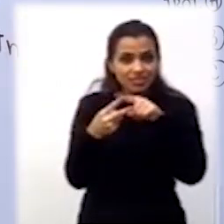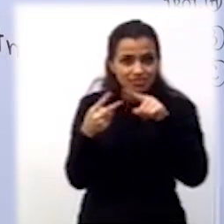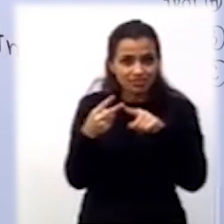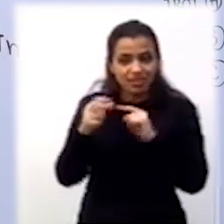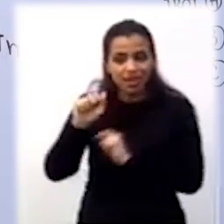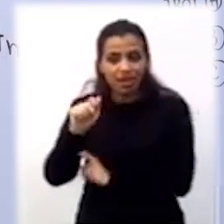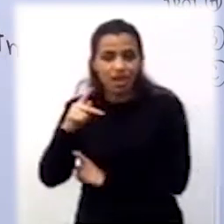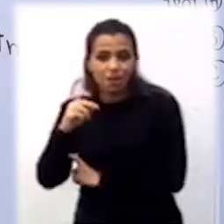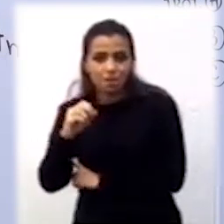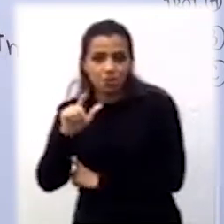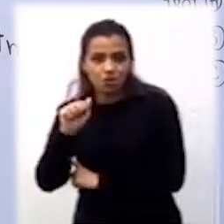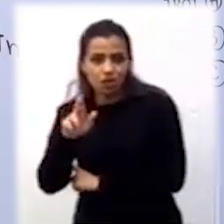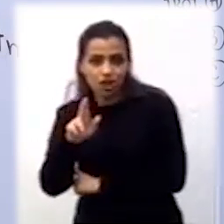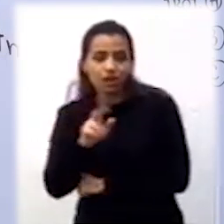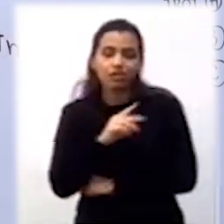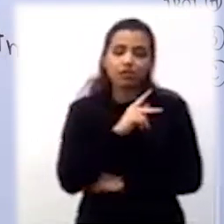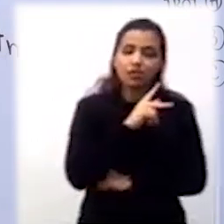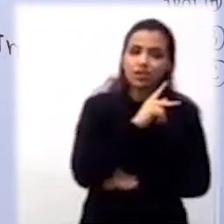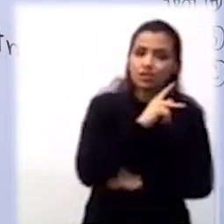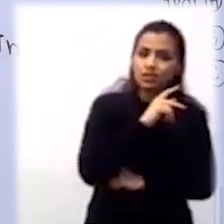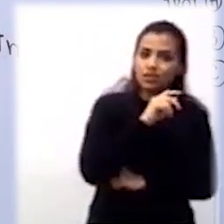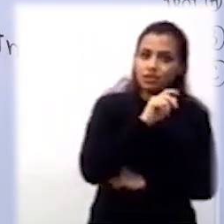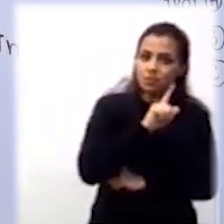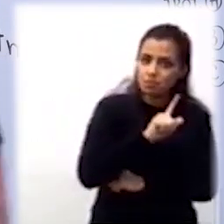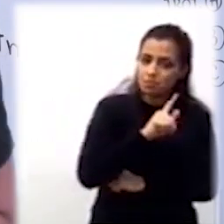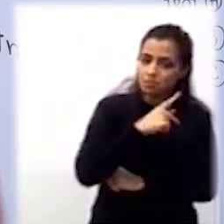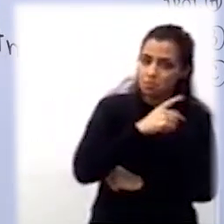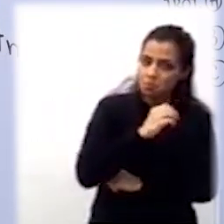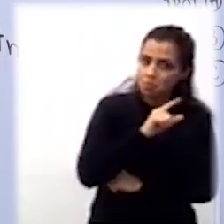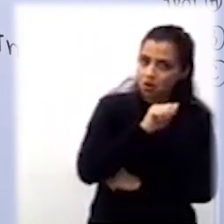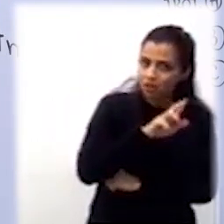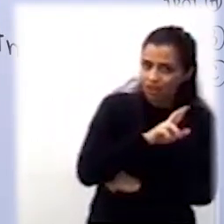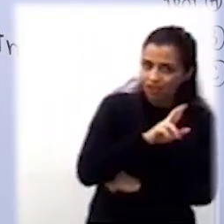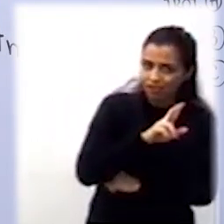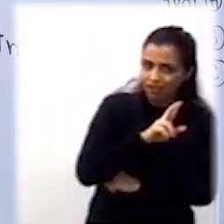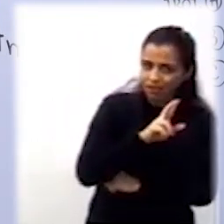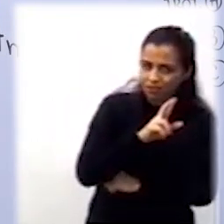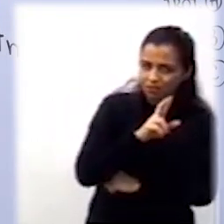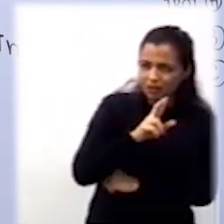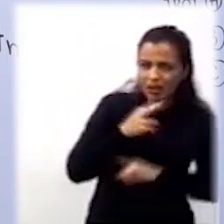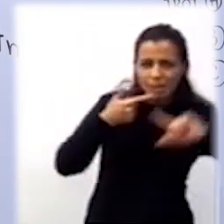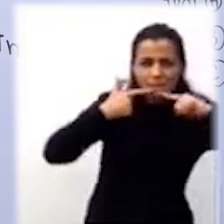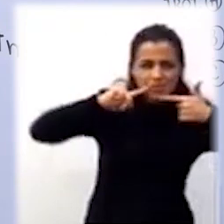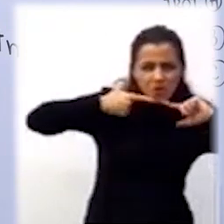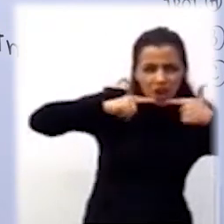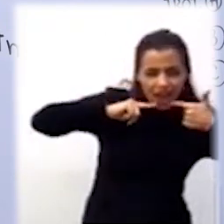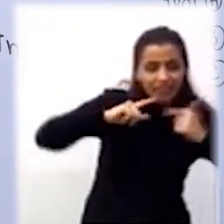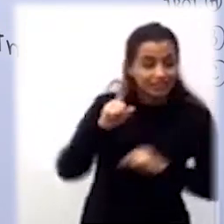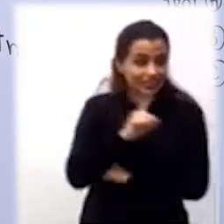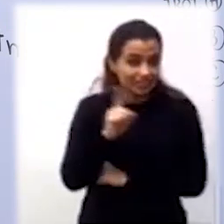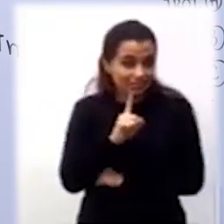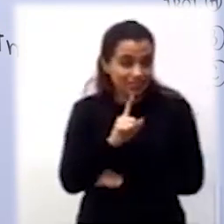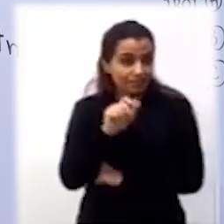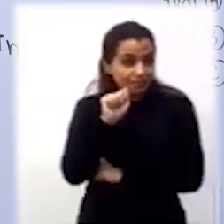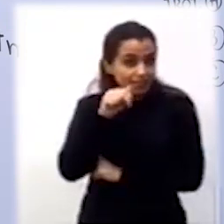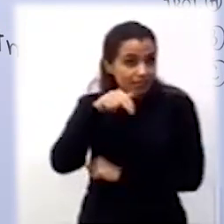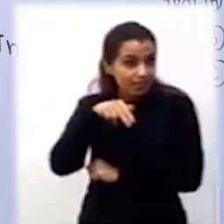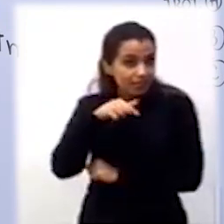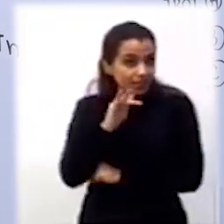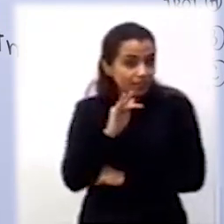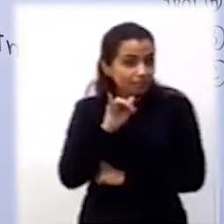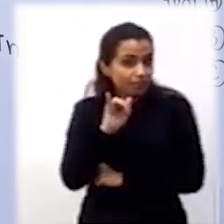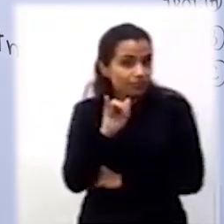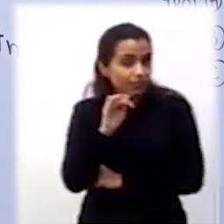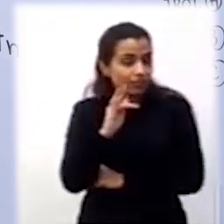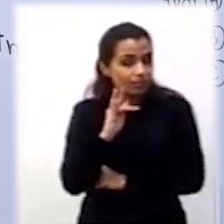tempo. A gente chama de o quê? De Kennedy? De bipolar? Não vai marcar isso em prova. É anfifílico. Anfifílico é um termo da química,